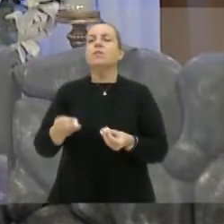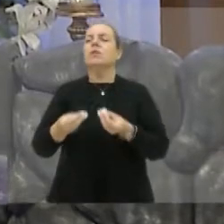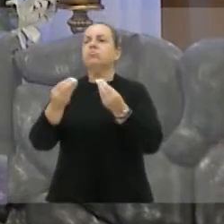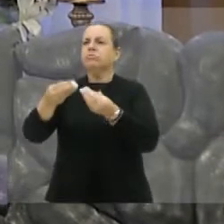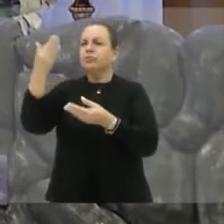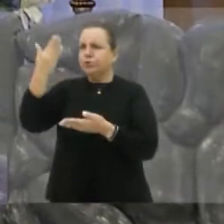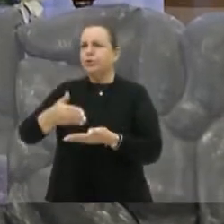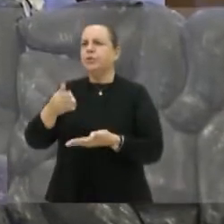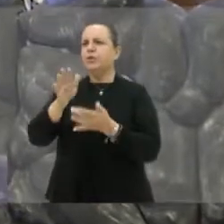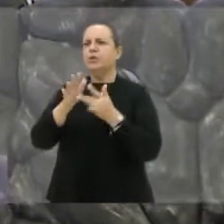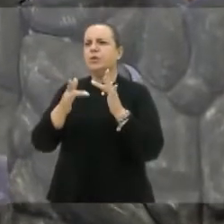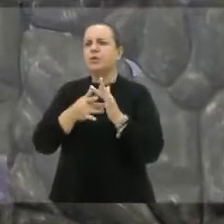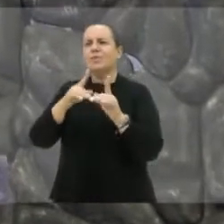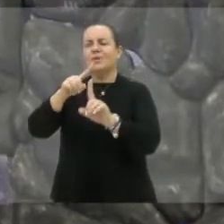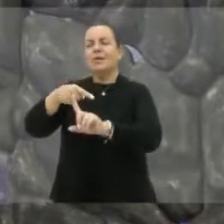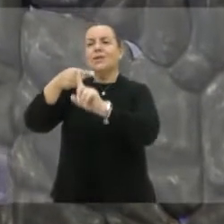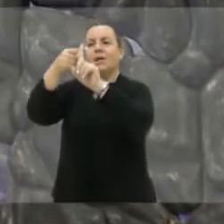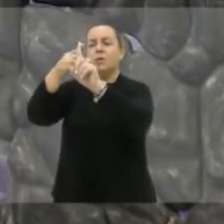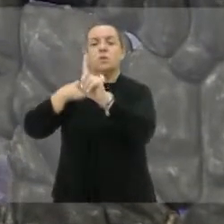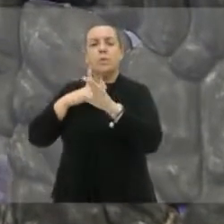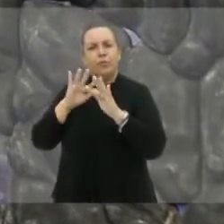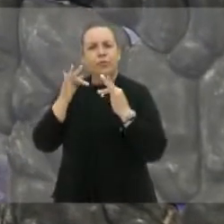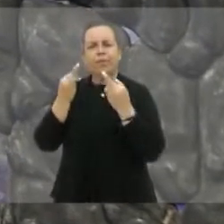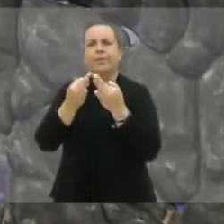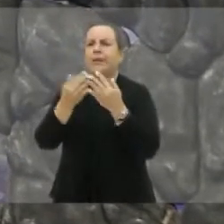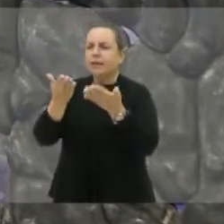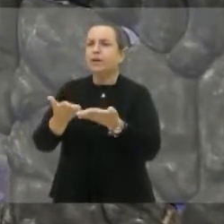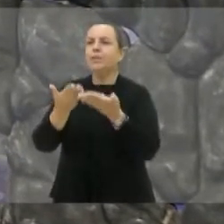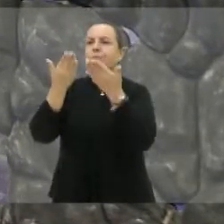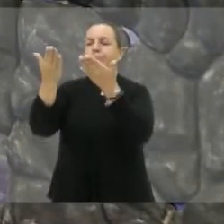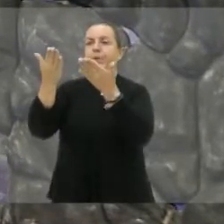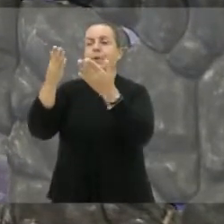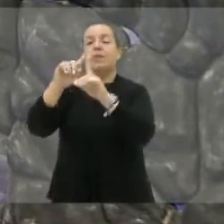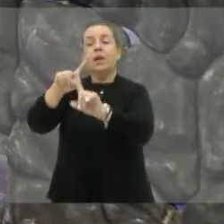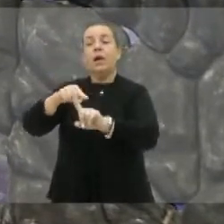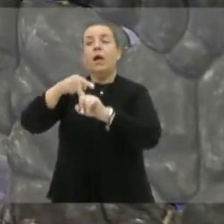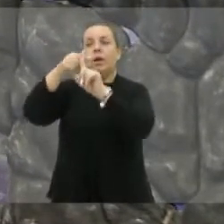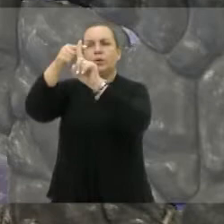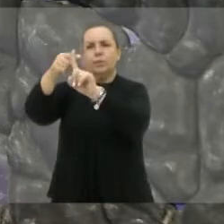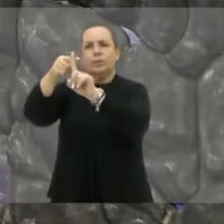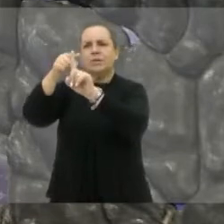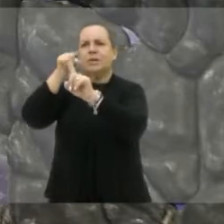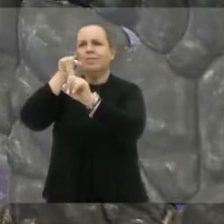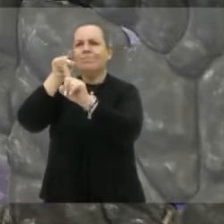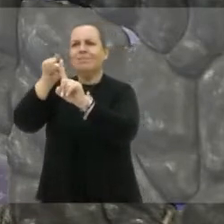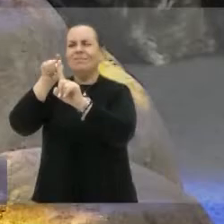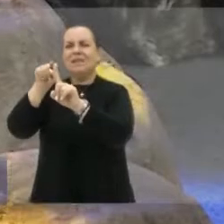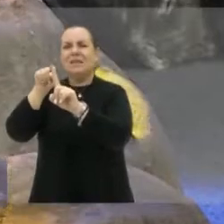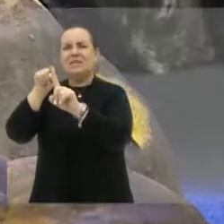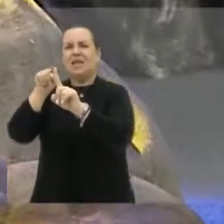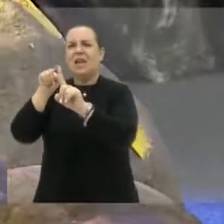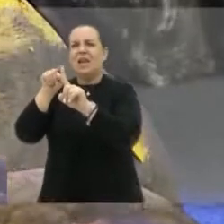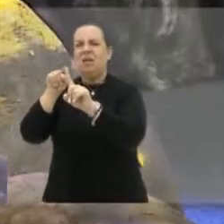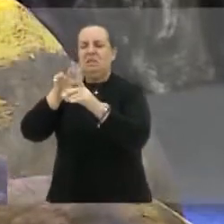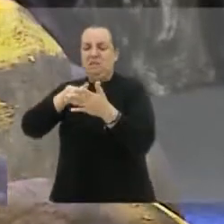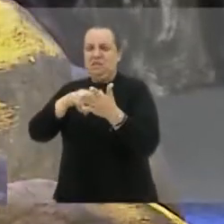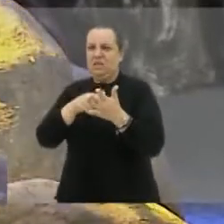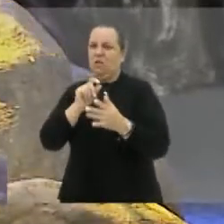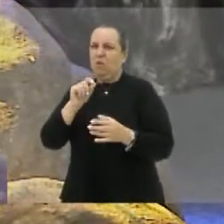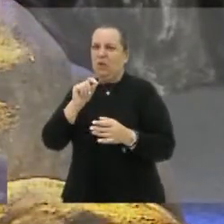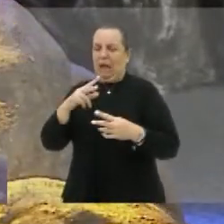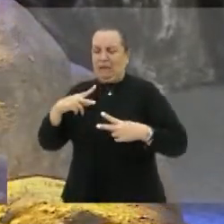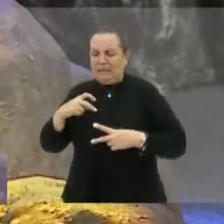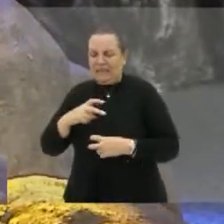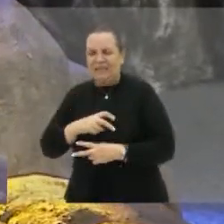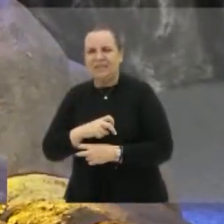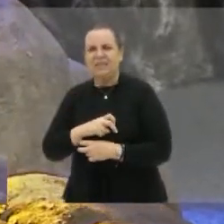e da cruz de nosso Senhor a minha família, a cruz desse câncer, pessoas que estão em tratamento, na